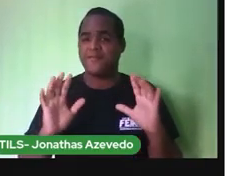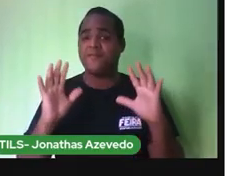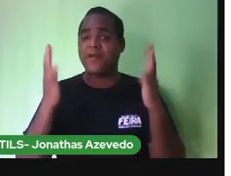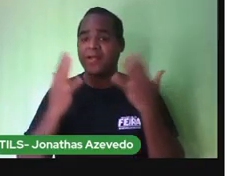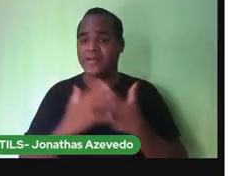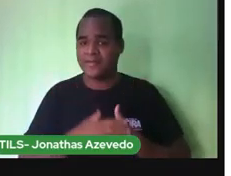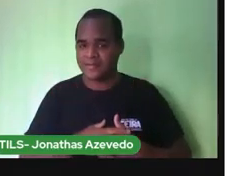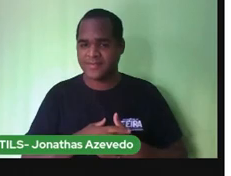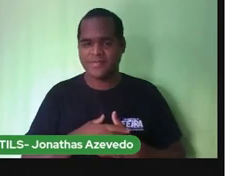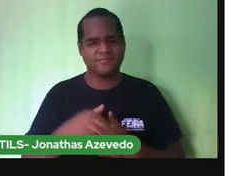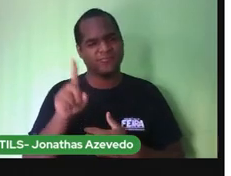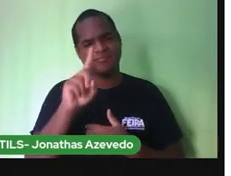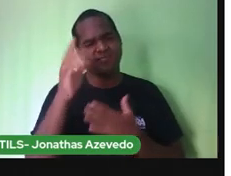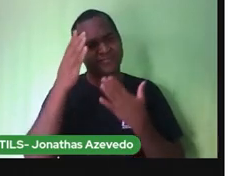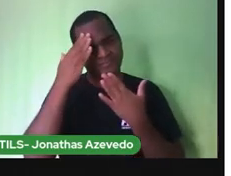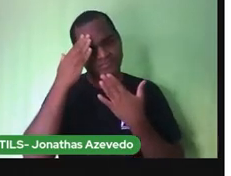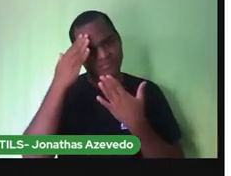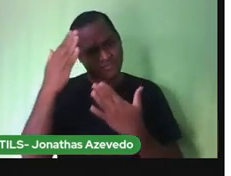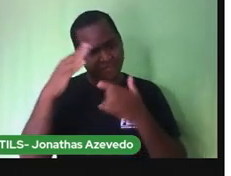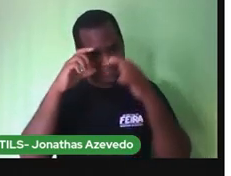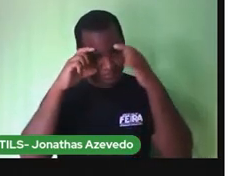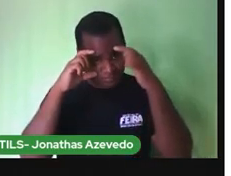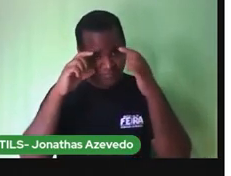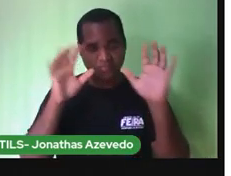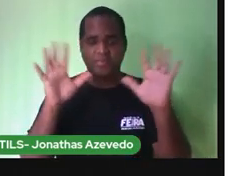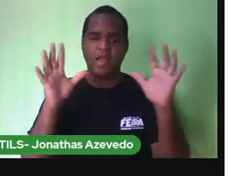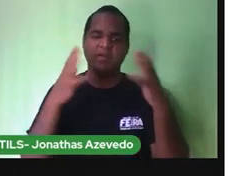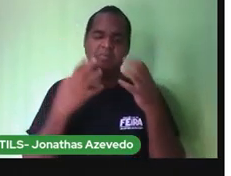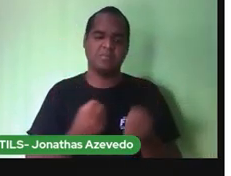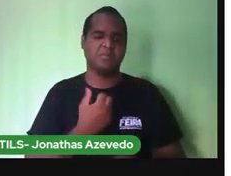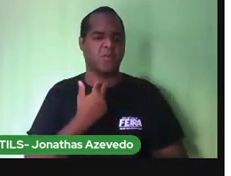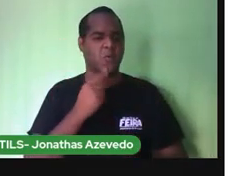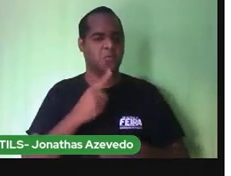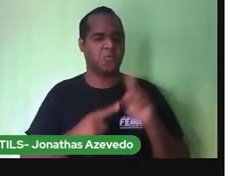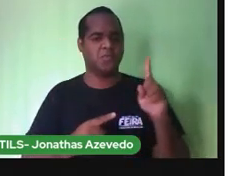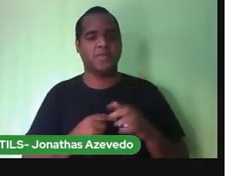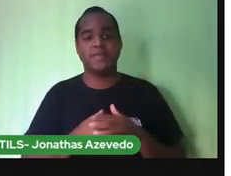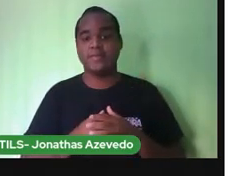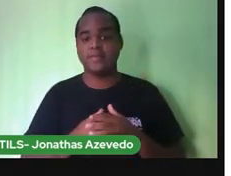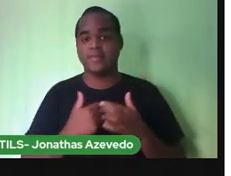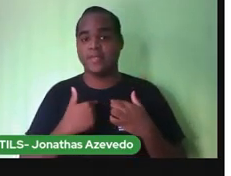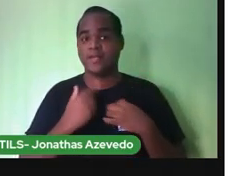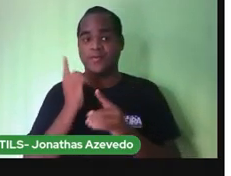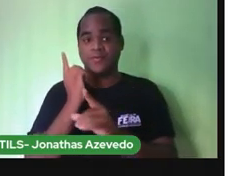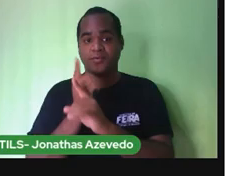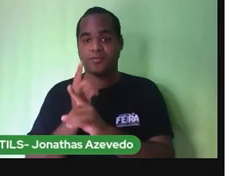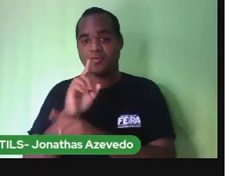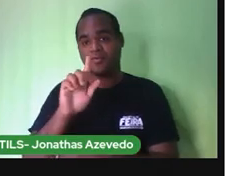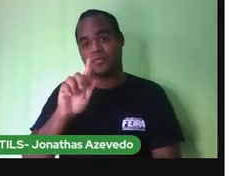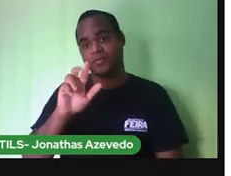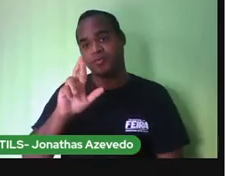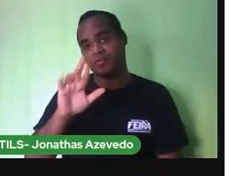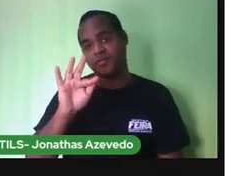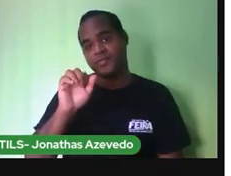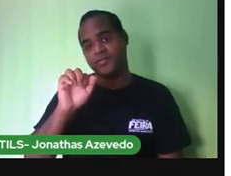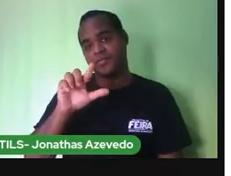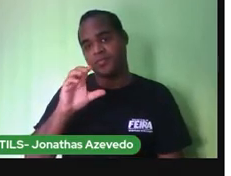muito obrigado coruja mas eu não posso aceitar vou me encontrar com grupo alupar anjo